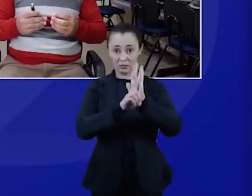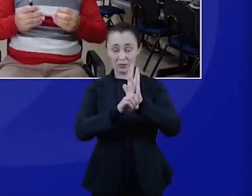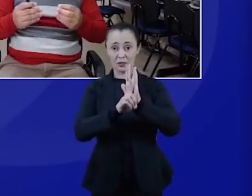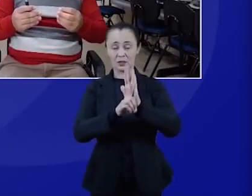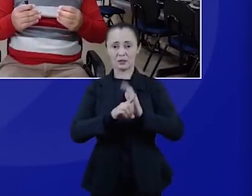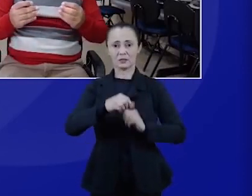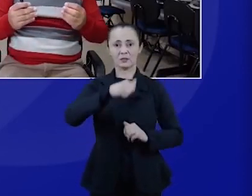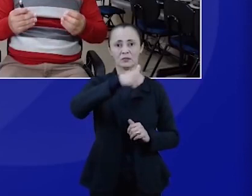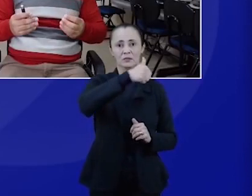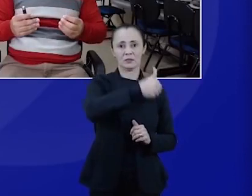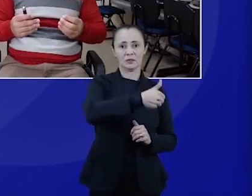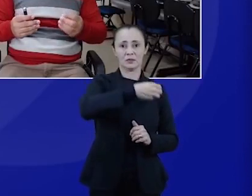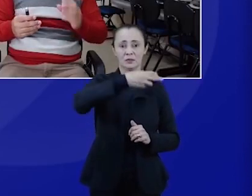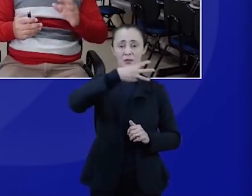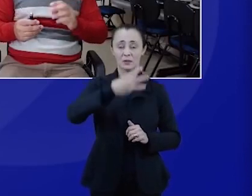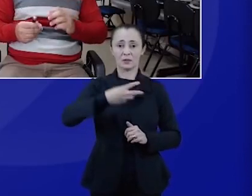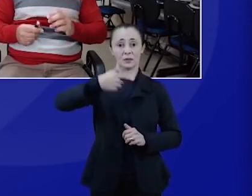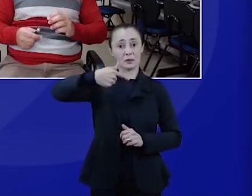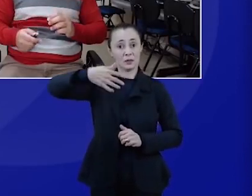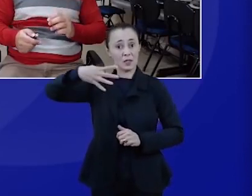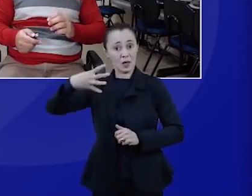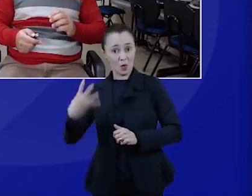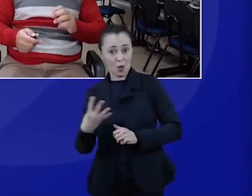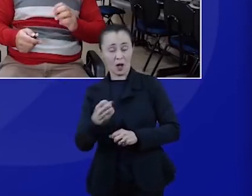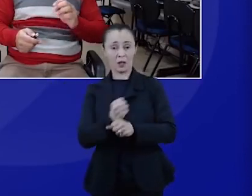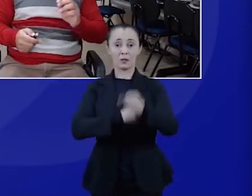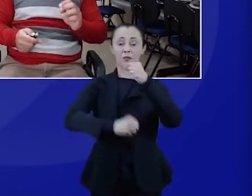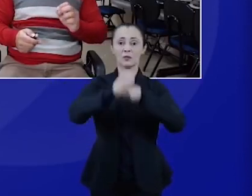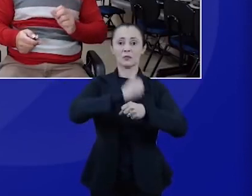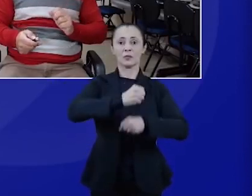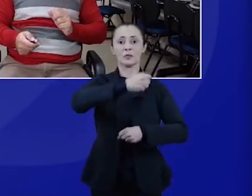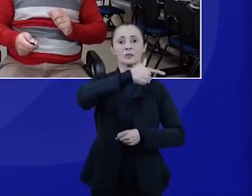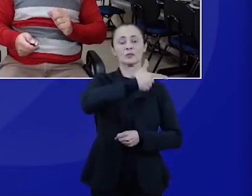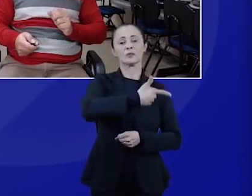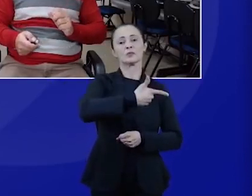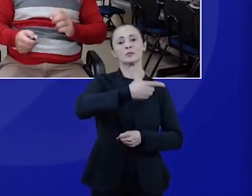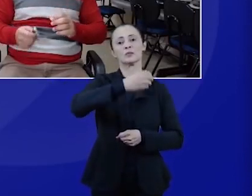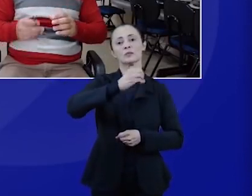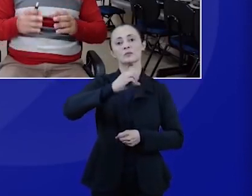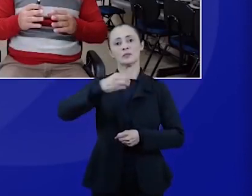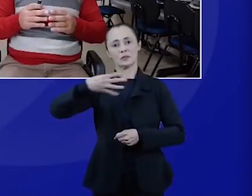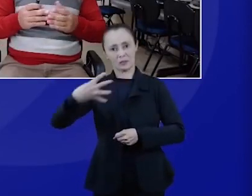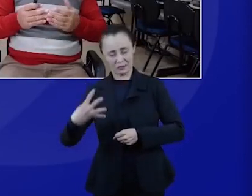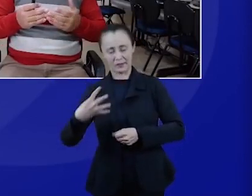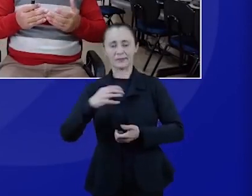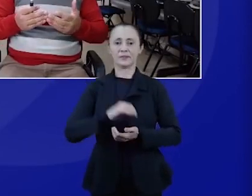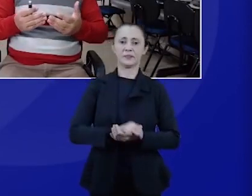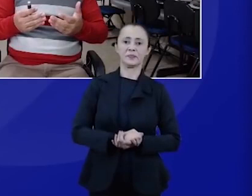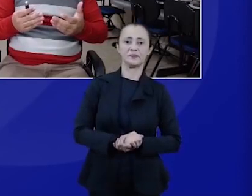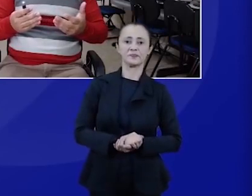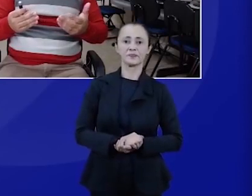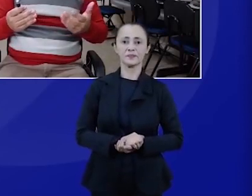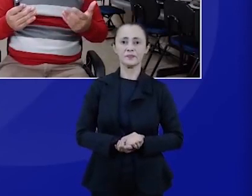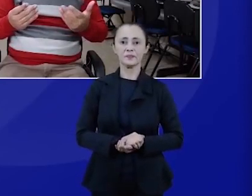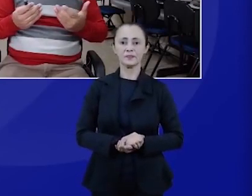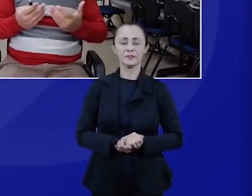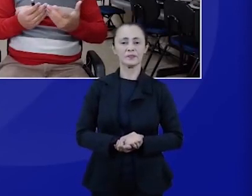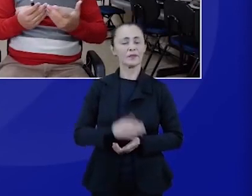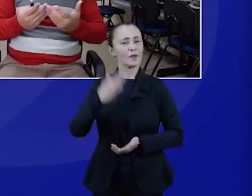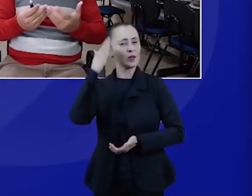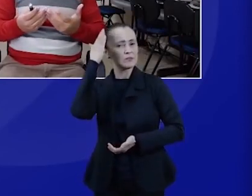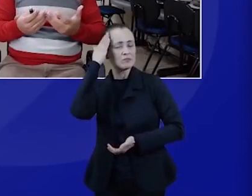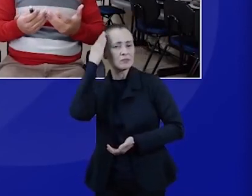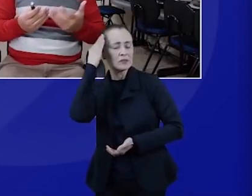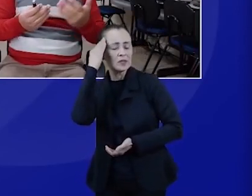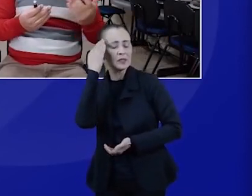portaria 1374, no ano de 2004. Quando nós entendemos sobre